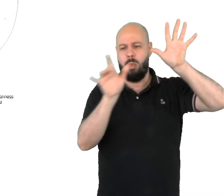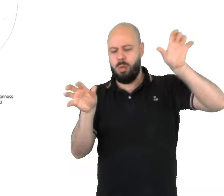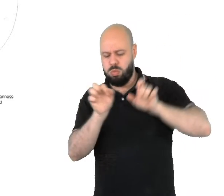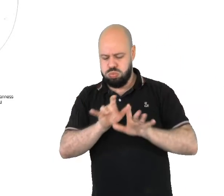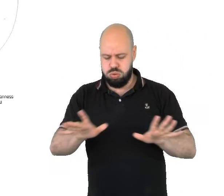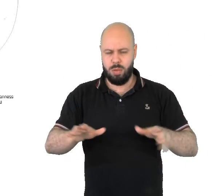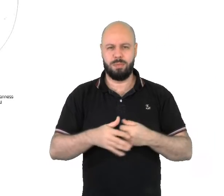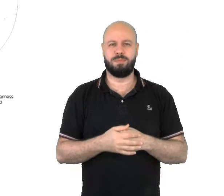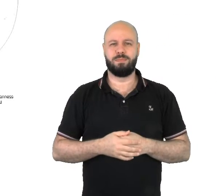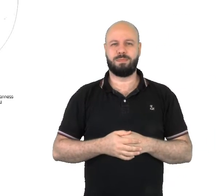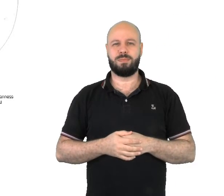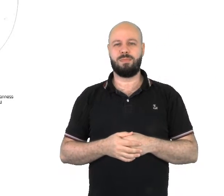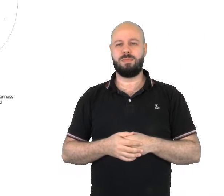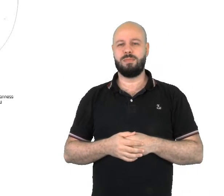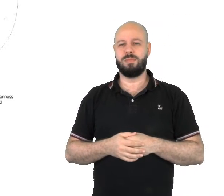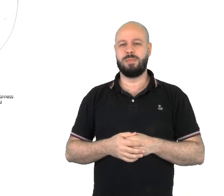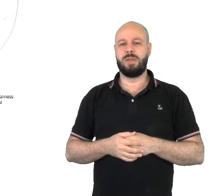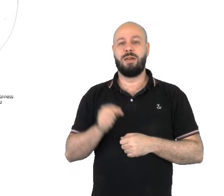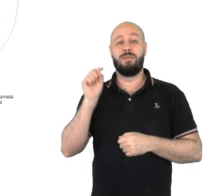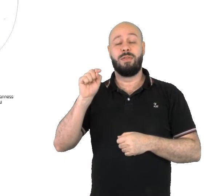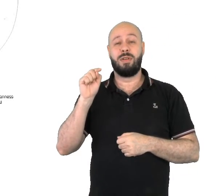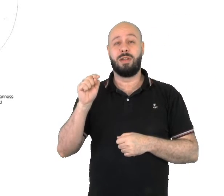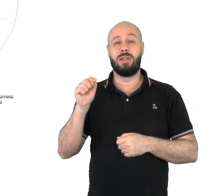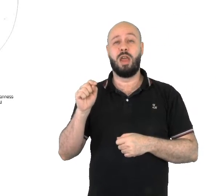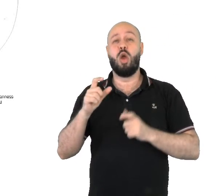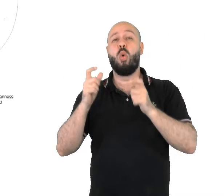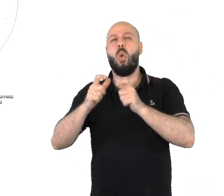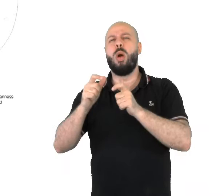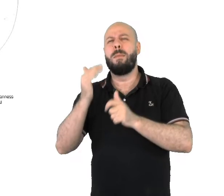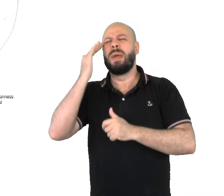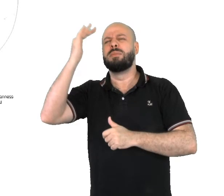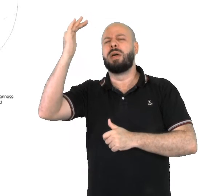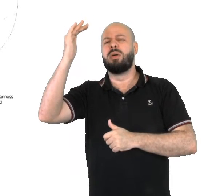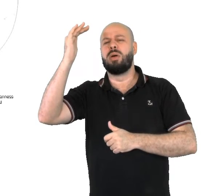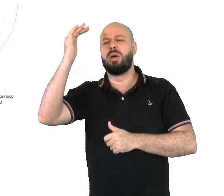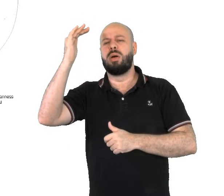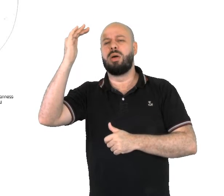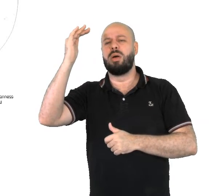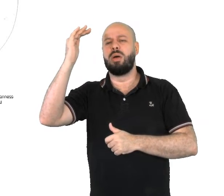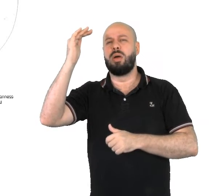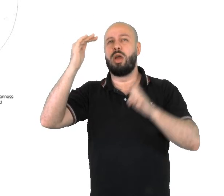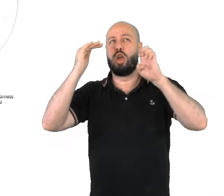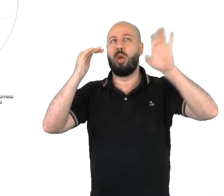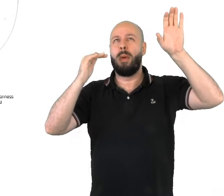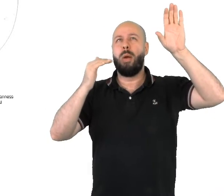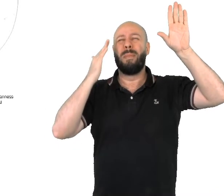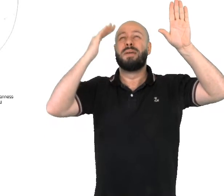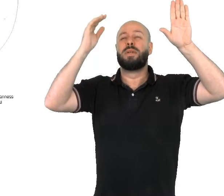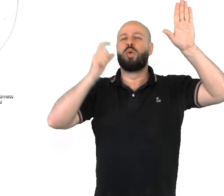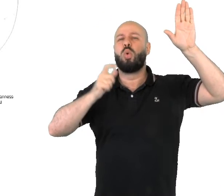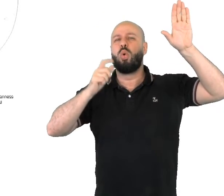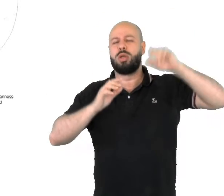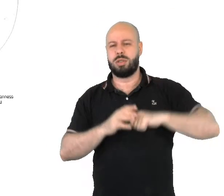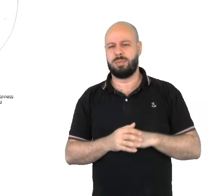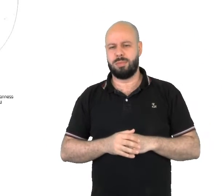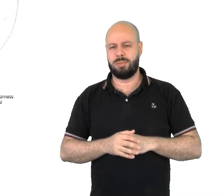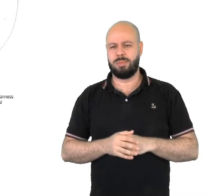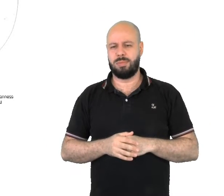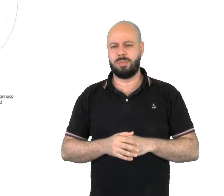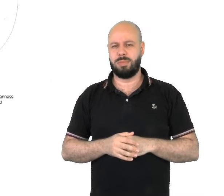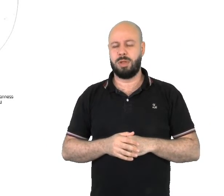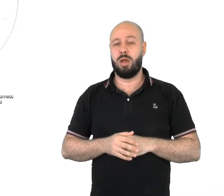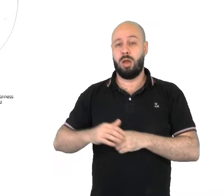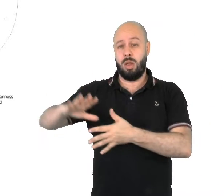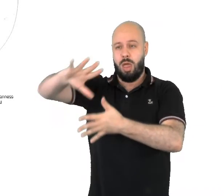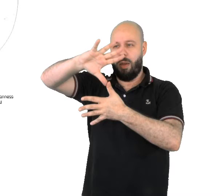perceber que é predominantemente aonde os europeus? Região da América